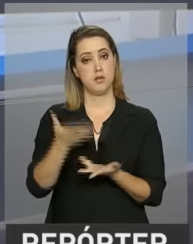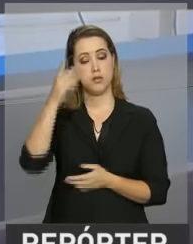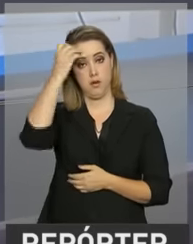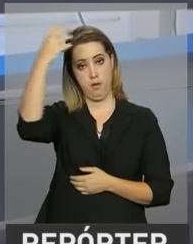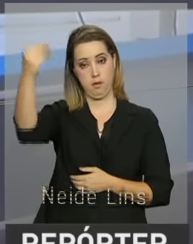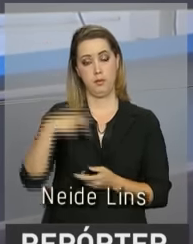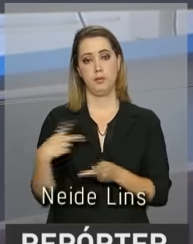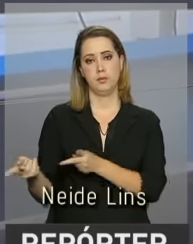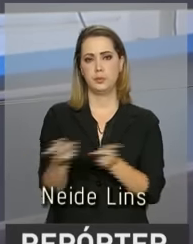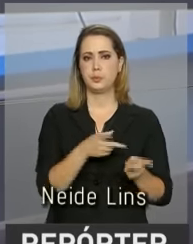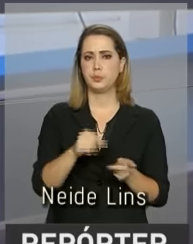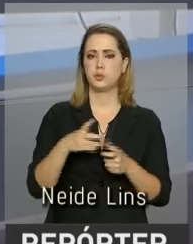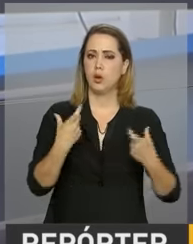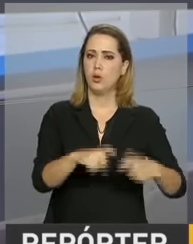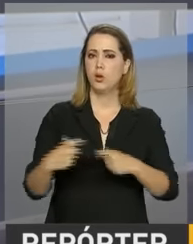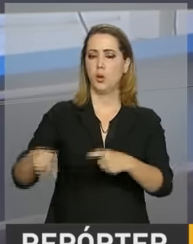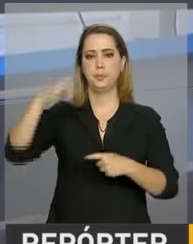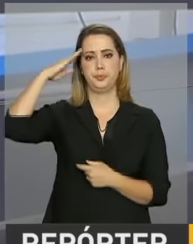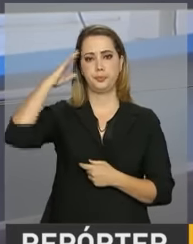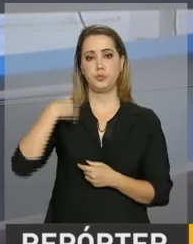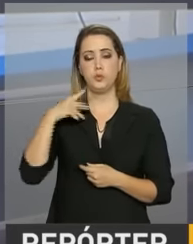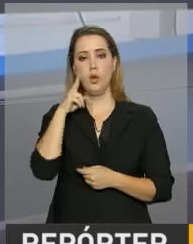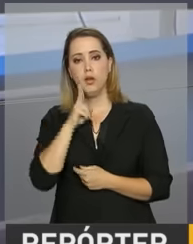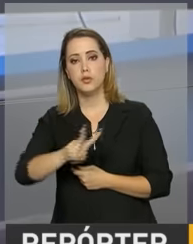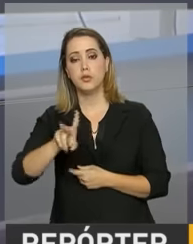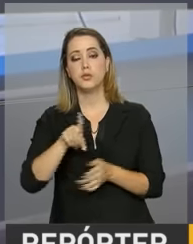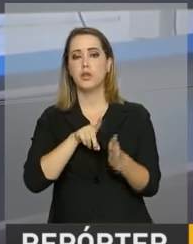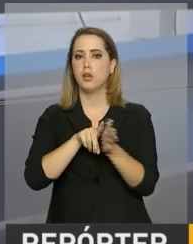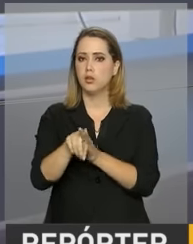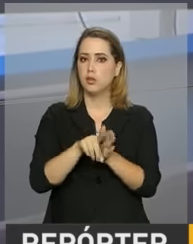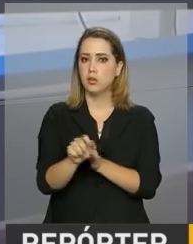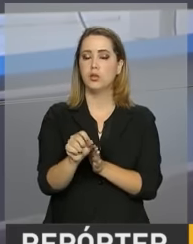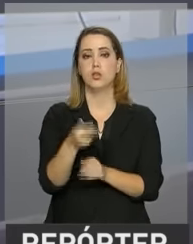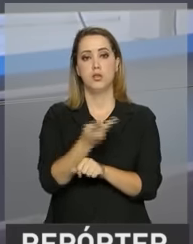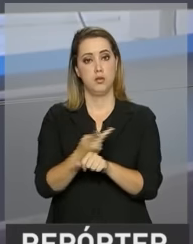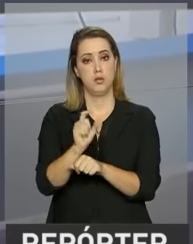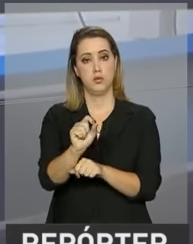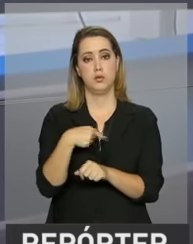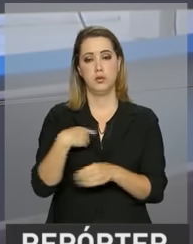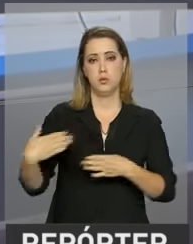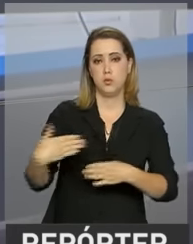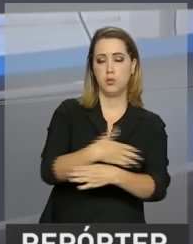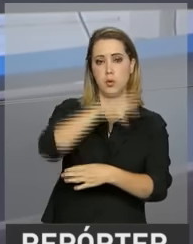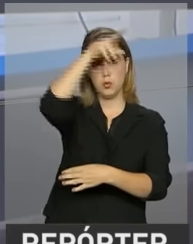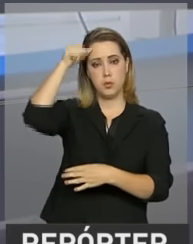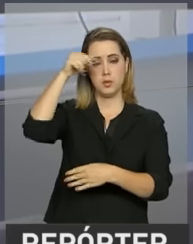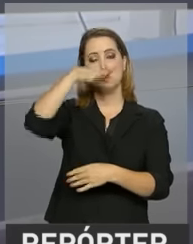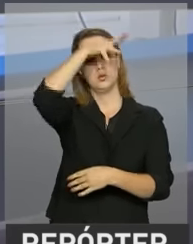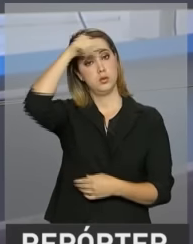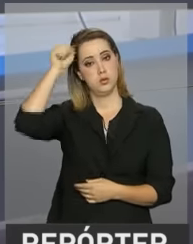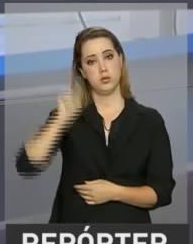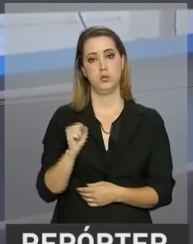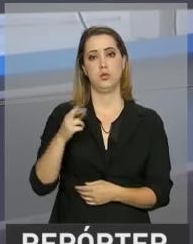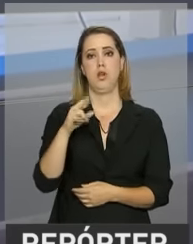visitando bases militares que fazem o acompanhamento de fronteiras no Estado do Amazonas e também do Mato Grosso do Sul durante a viagem Raul